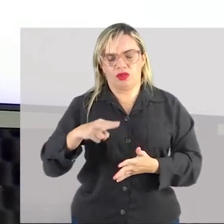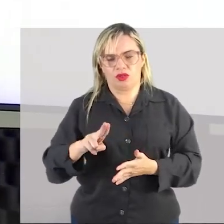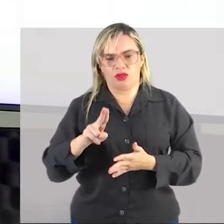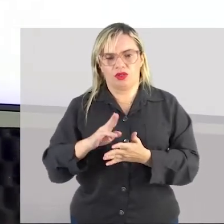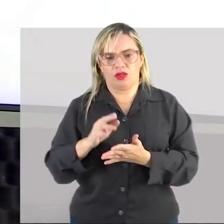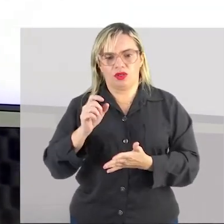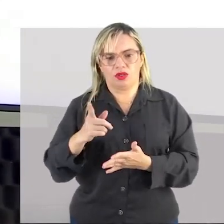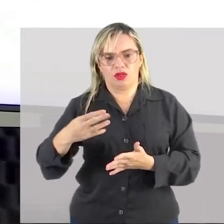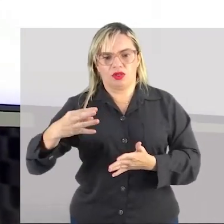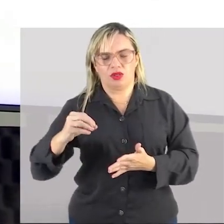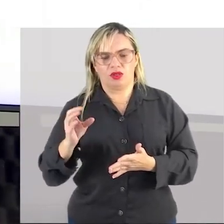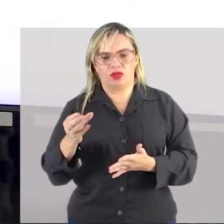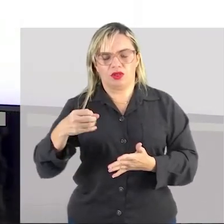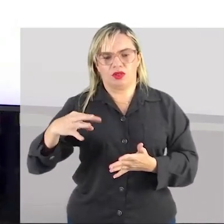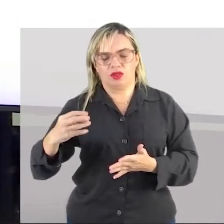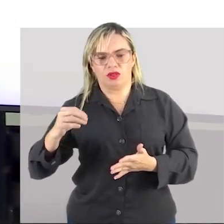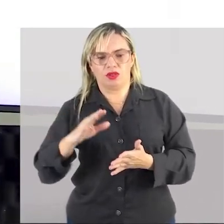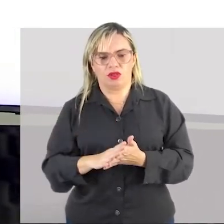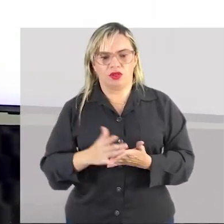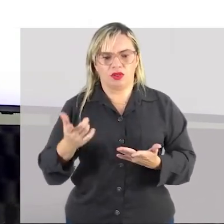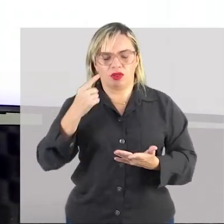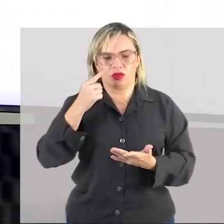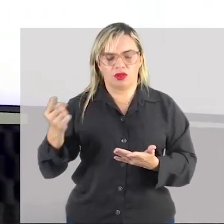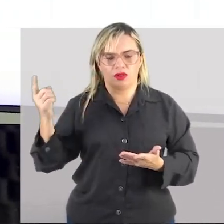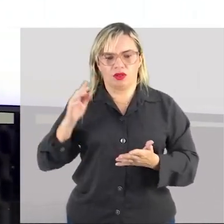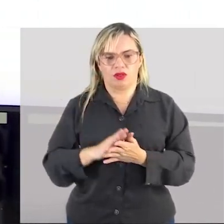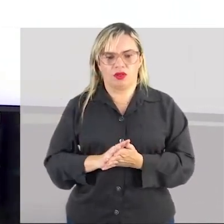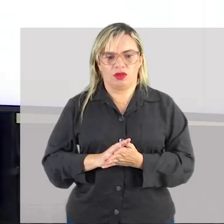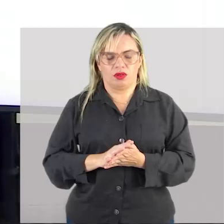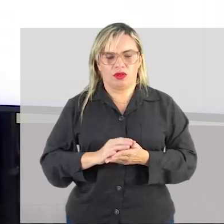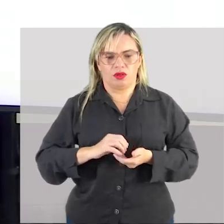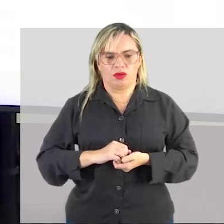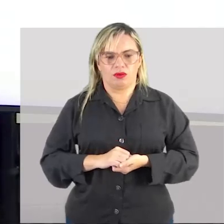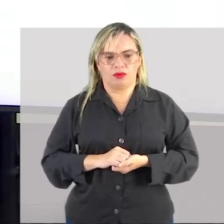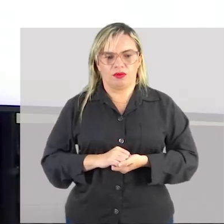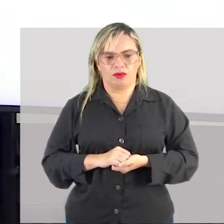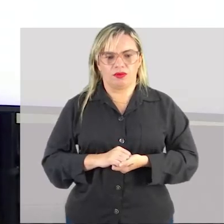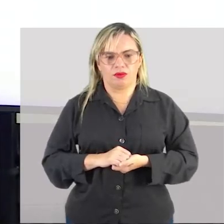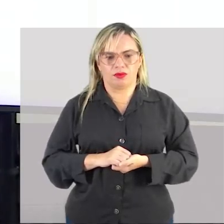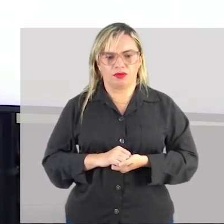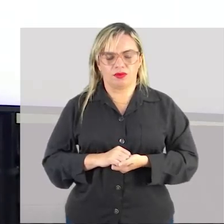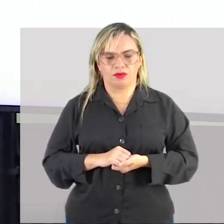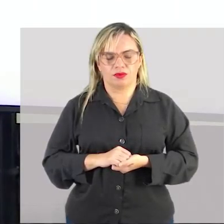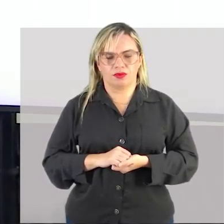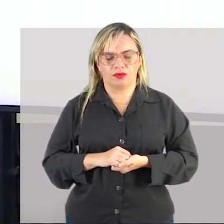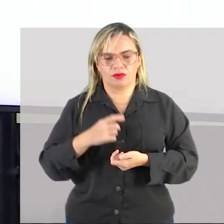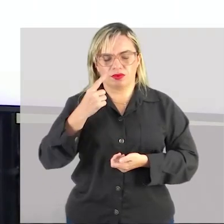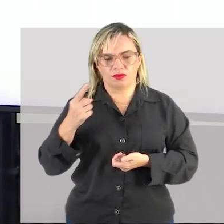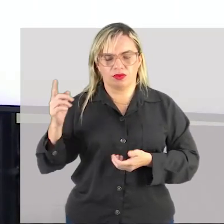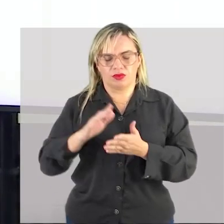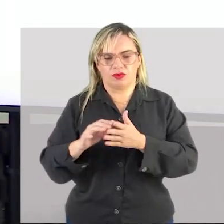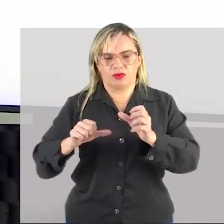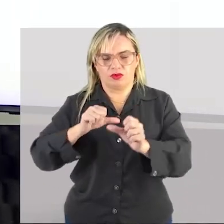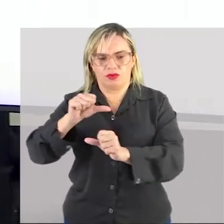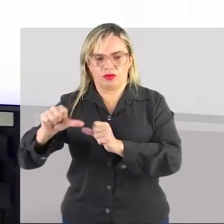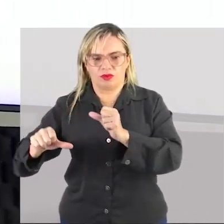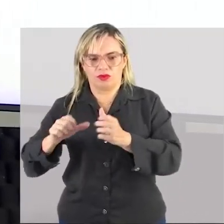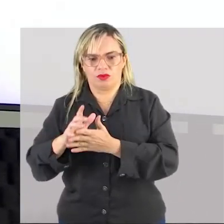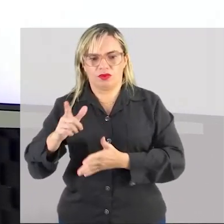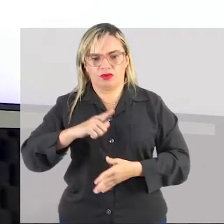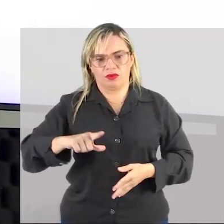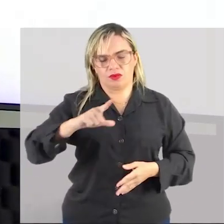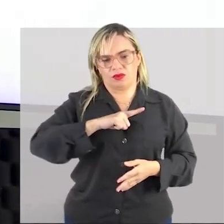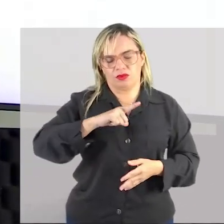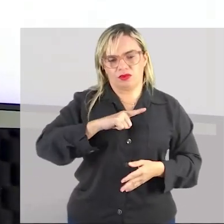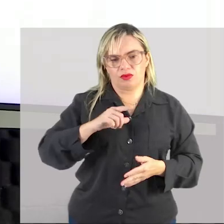Porque não passa para o estado líquido. Tá certo? Uma questão bem simples, tá? Então, pessoal, essas são as transformações que meu filho vai